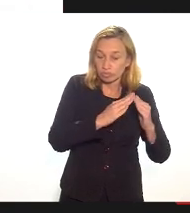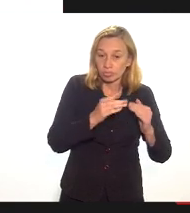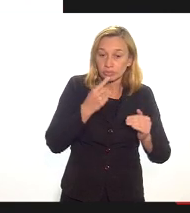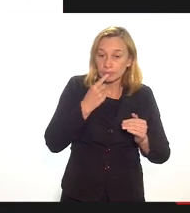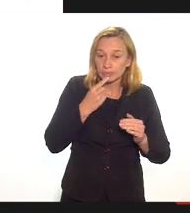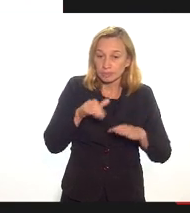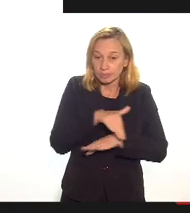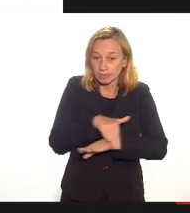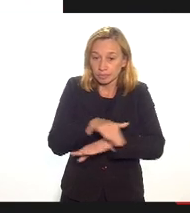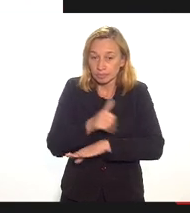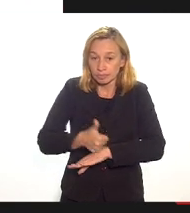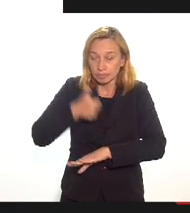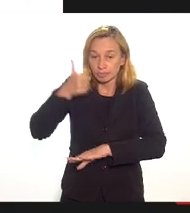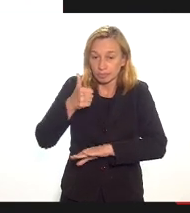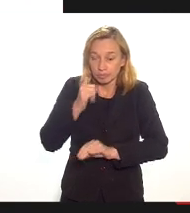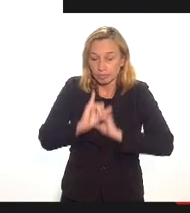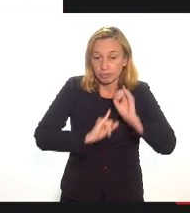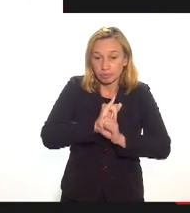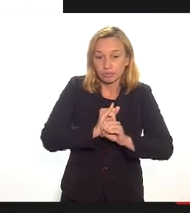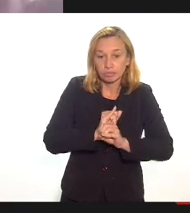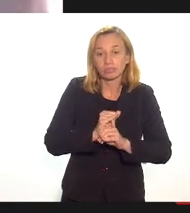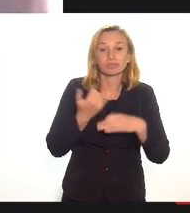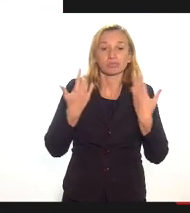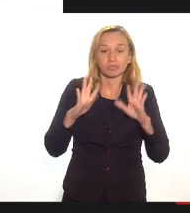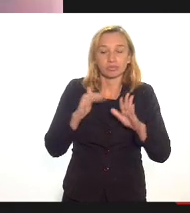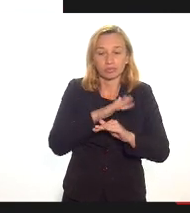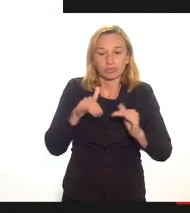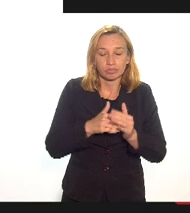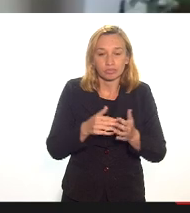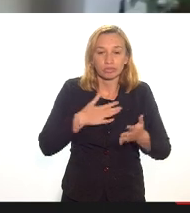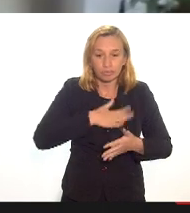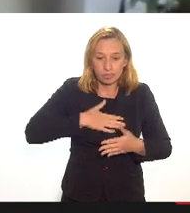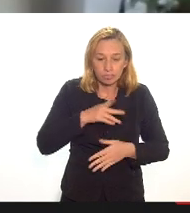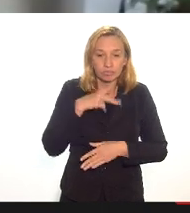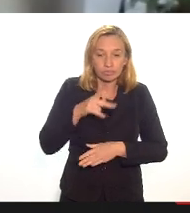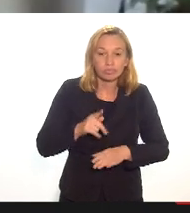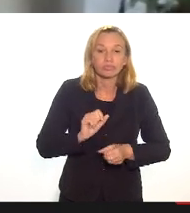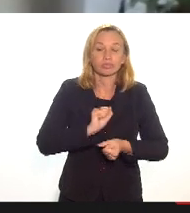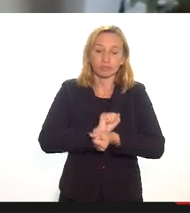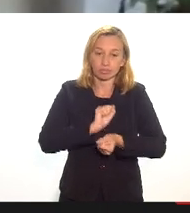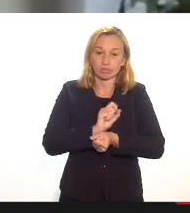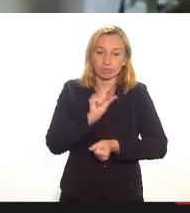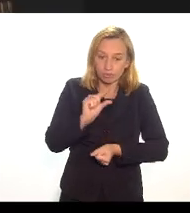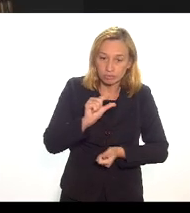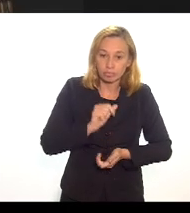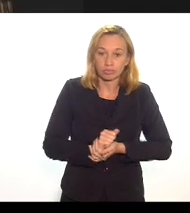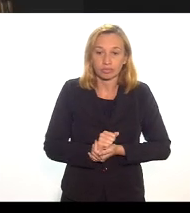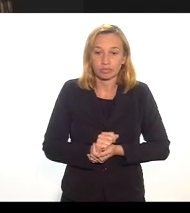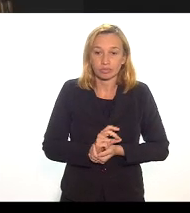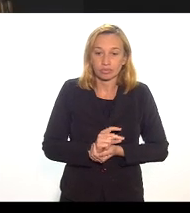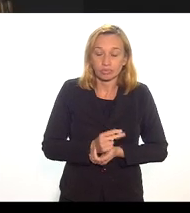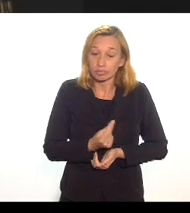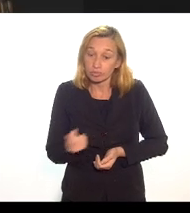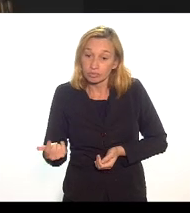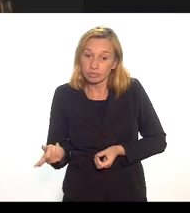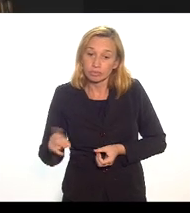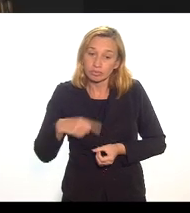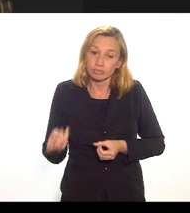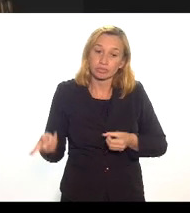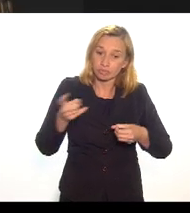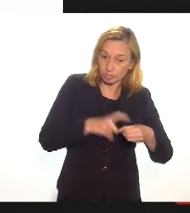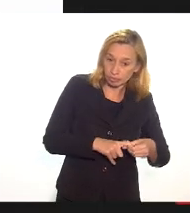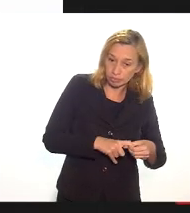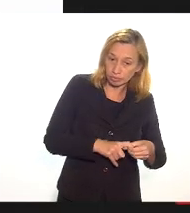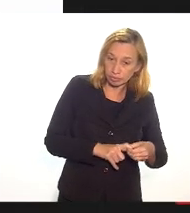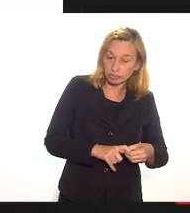para poder melhorar aqui a internet. Mas uma saudação a todos, depois eu gostaria de falar, mas eu vou esperar mais um pouquinho, vou tentar sair, entrar outra vez, por favor, depois,